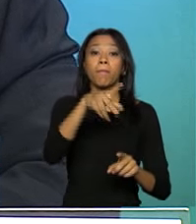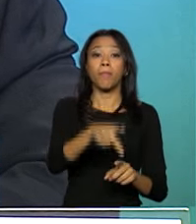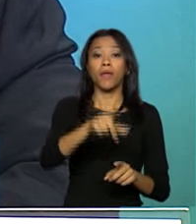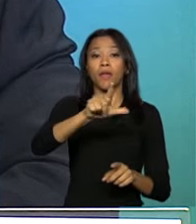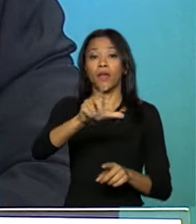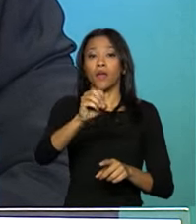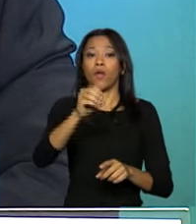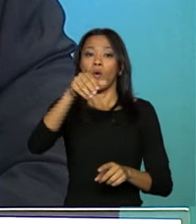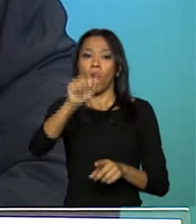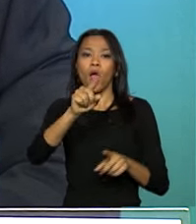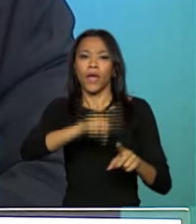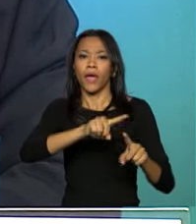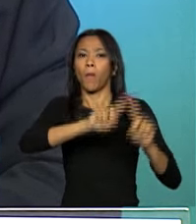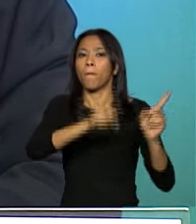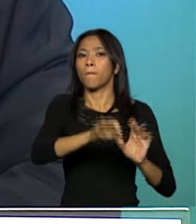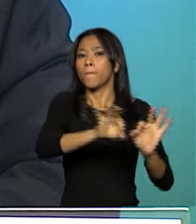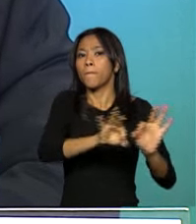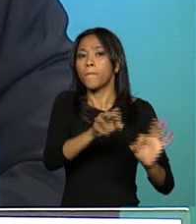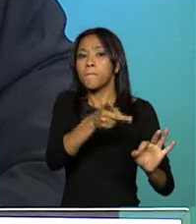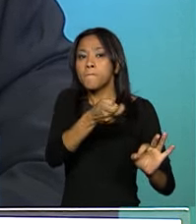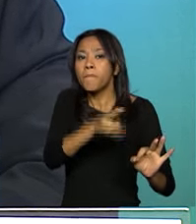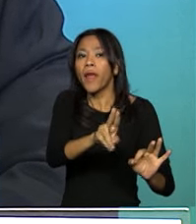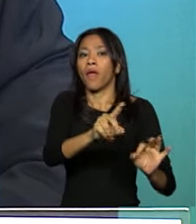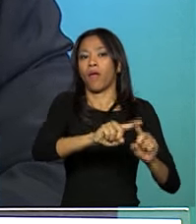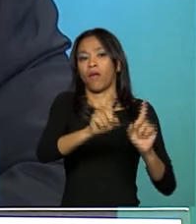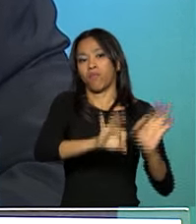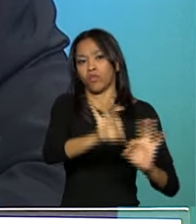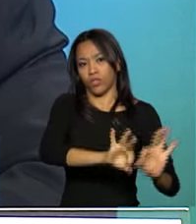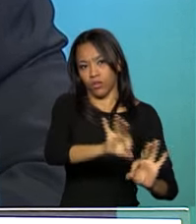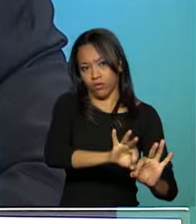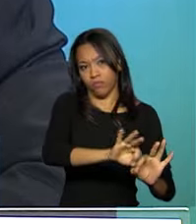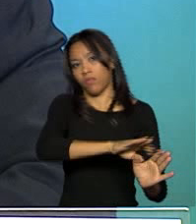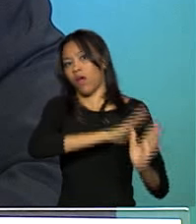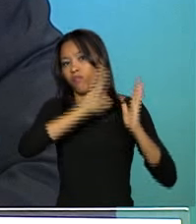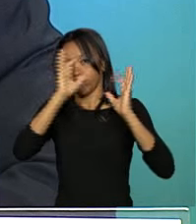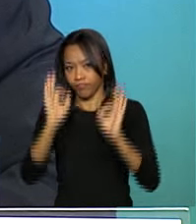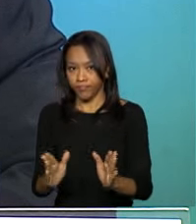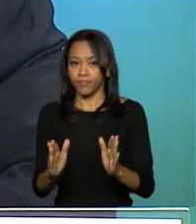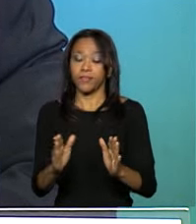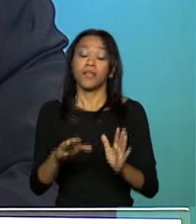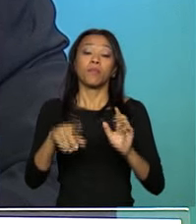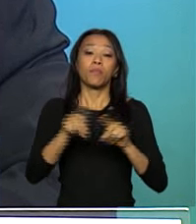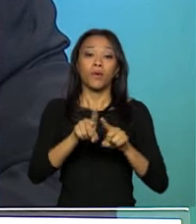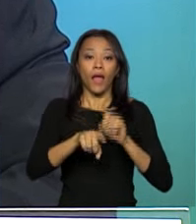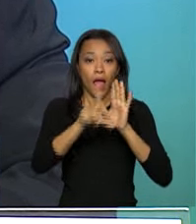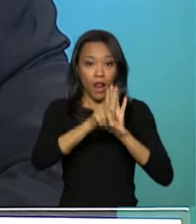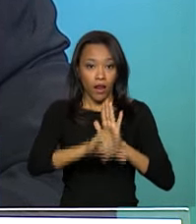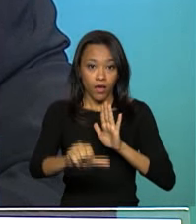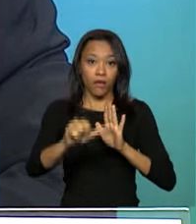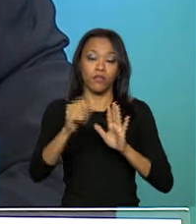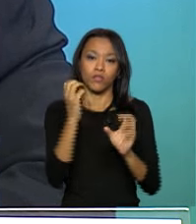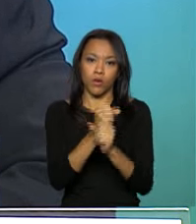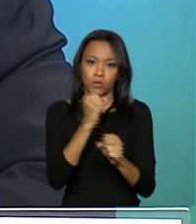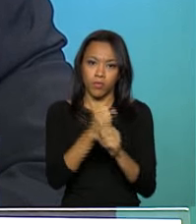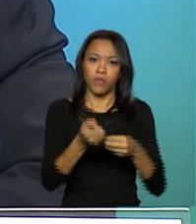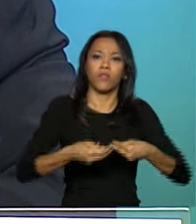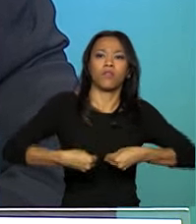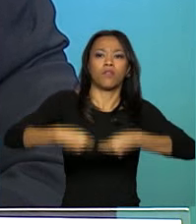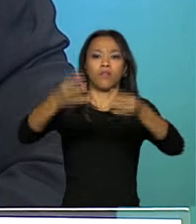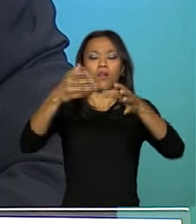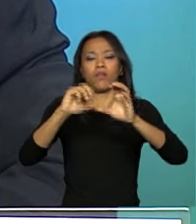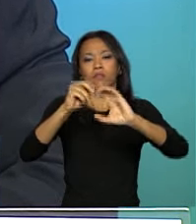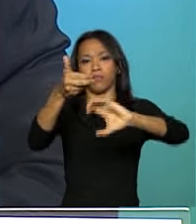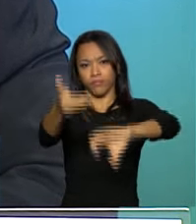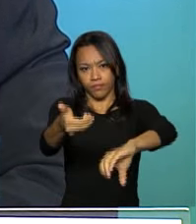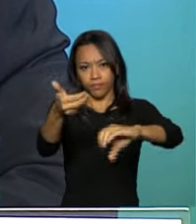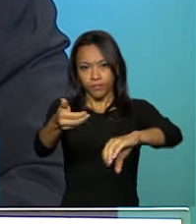proposta de reforma administrativa para esse novo ciclo orçamentário o novo ciclo orçamentário da lei orçamentário que será enviado ao congresso nacional e sobretudo do